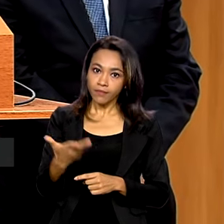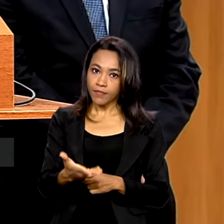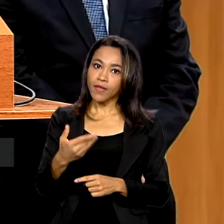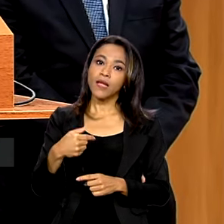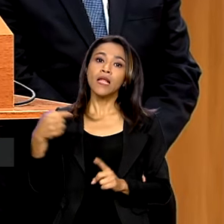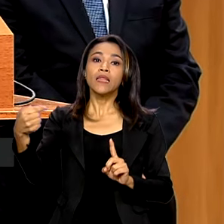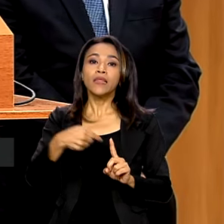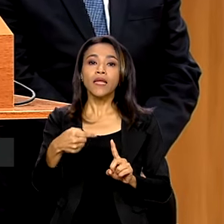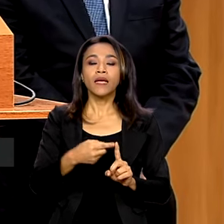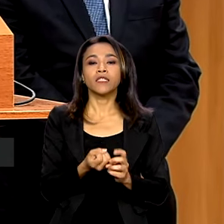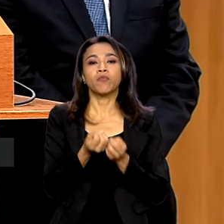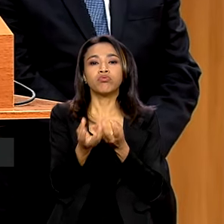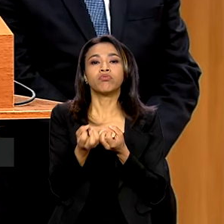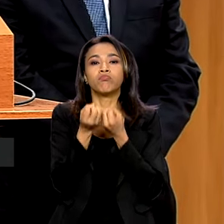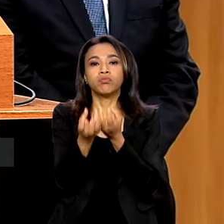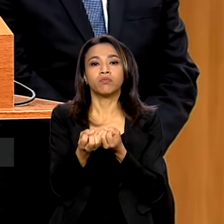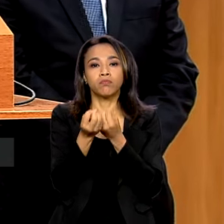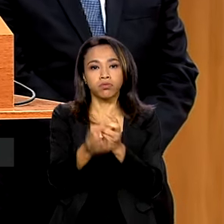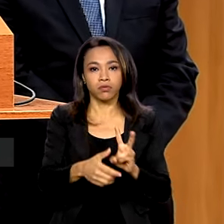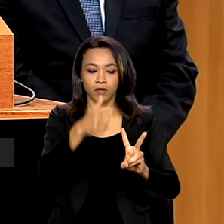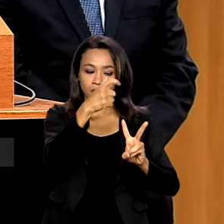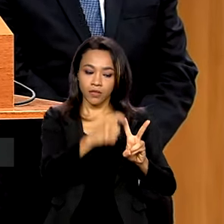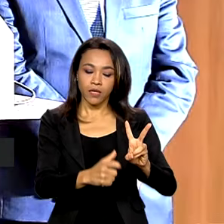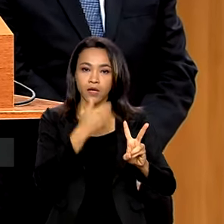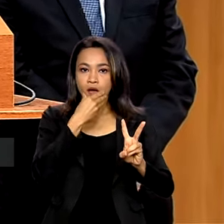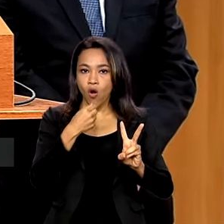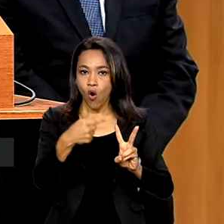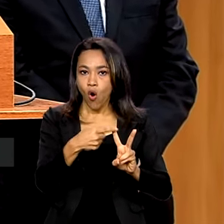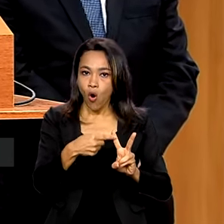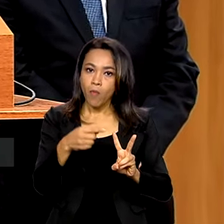Nessa delação, o senhor Elcio revelou